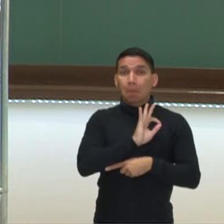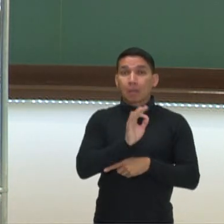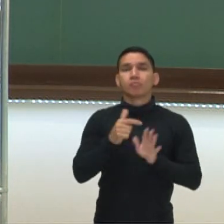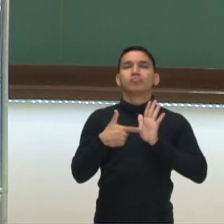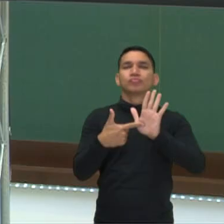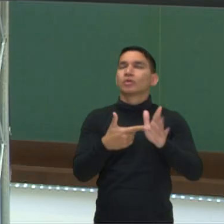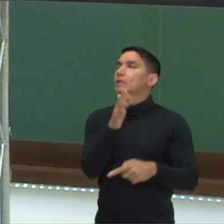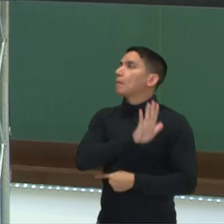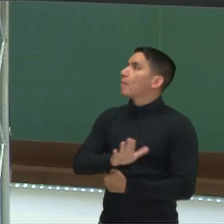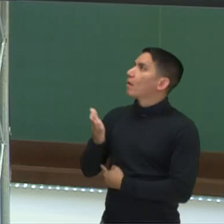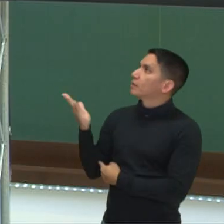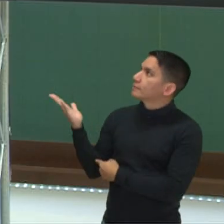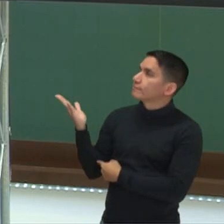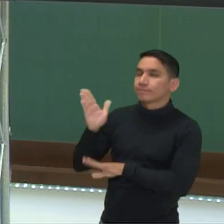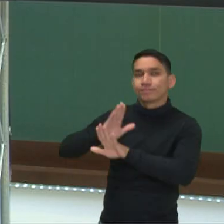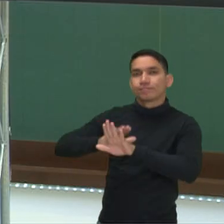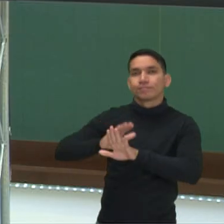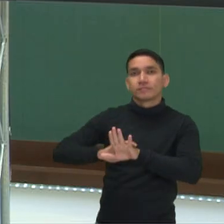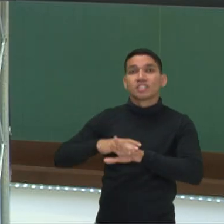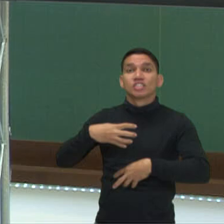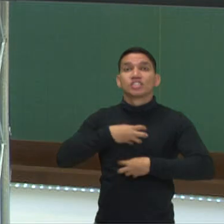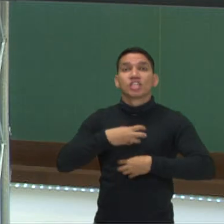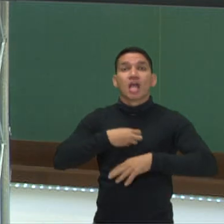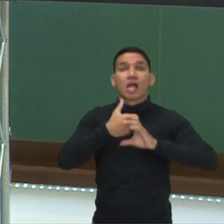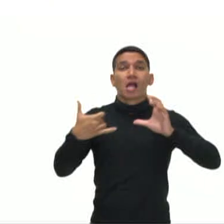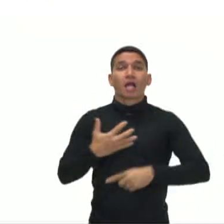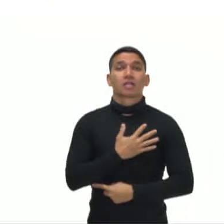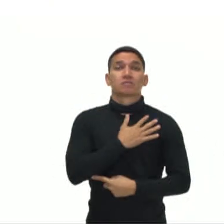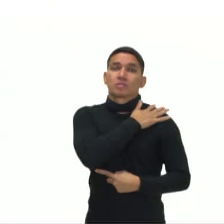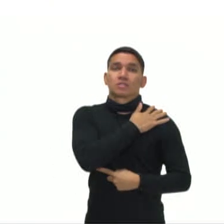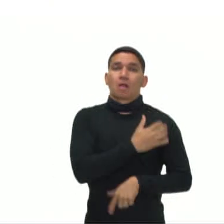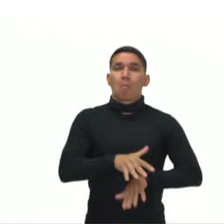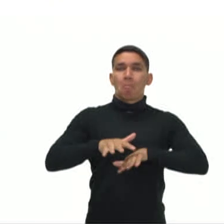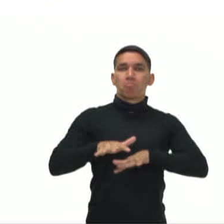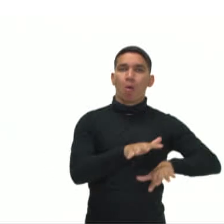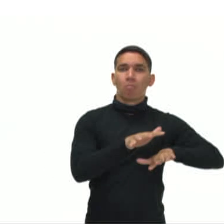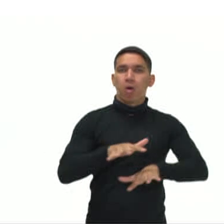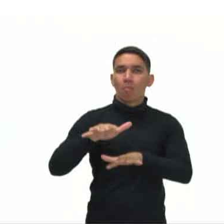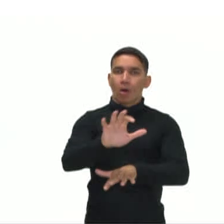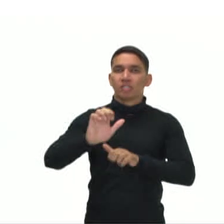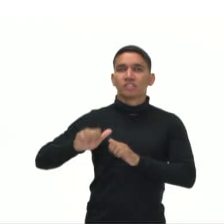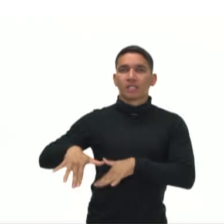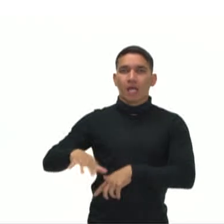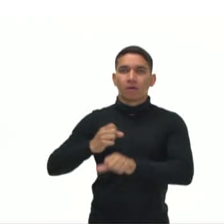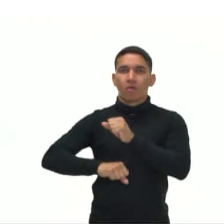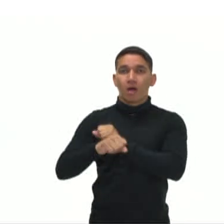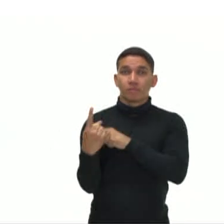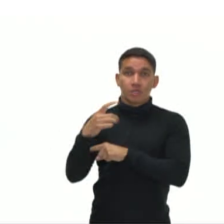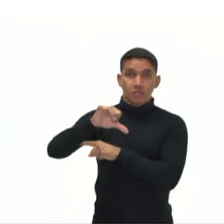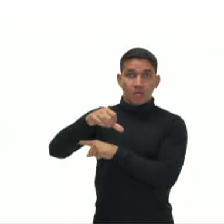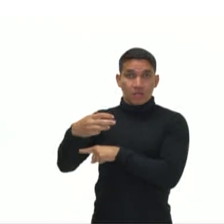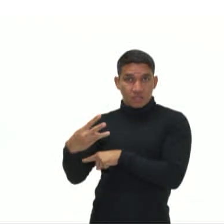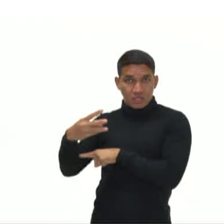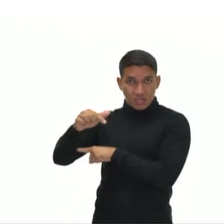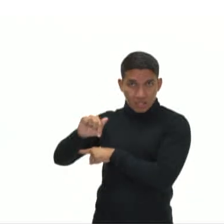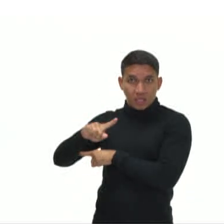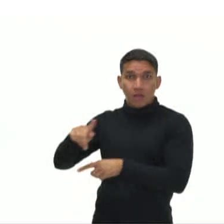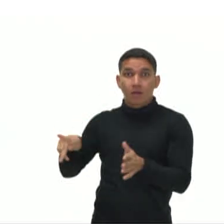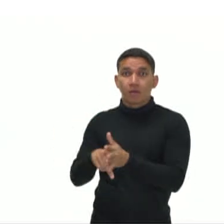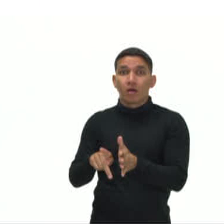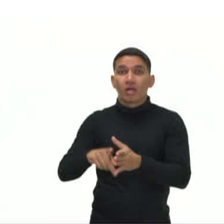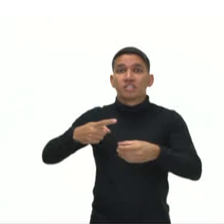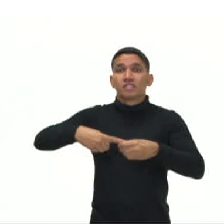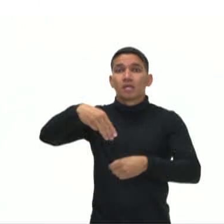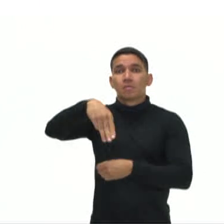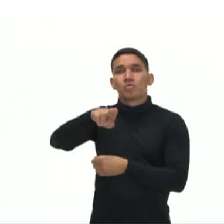você, mostrando esse aspecto também militarista, num desfile em setembro de 37 em Munique, na Alemanha, de Benito